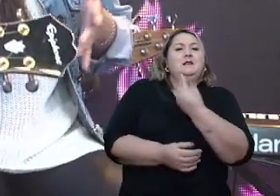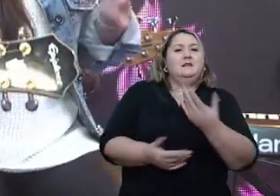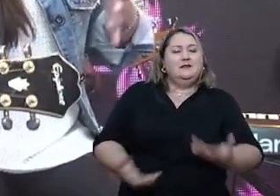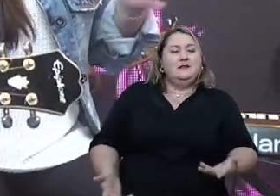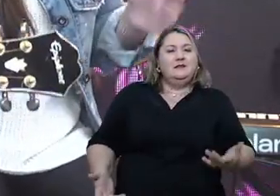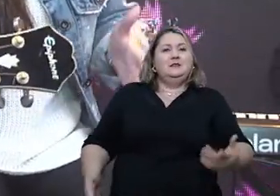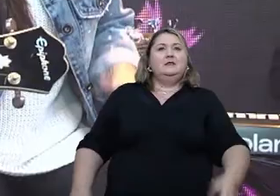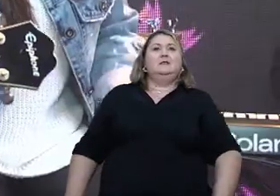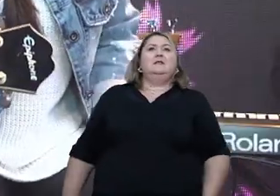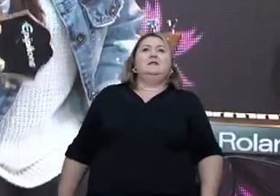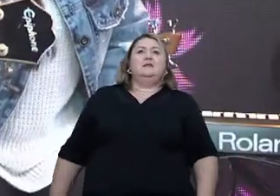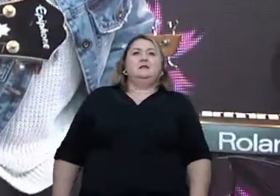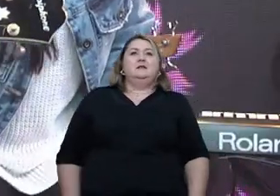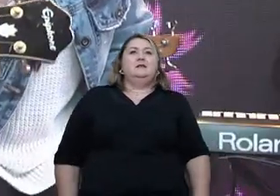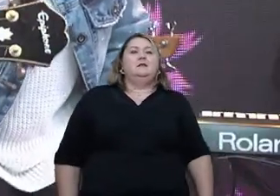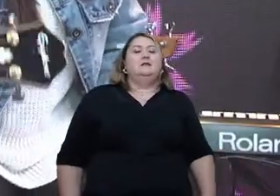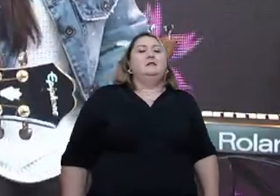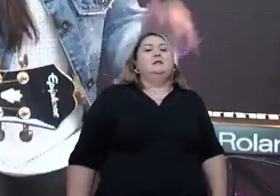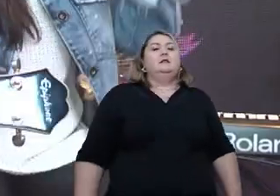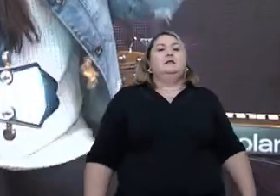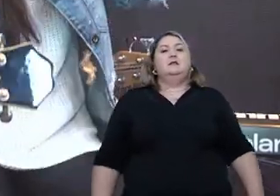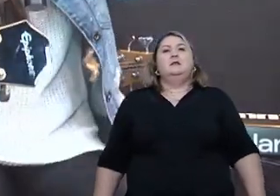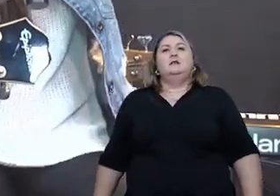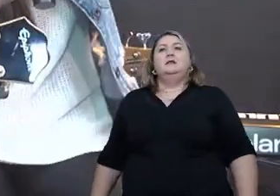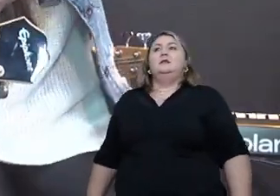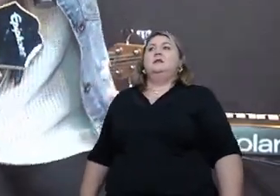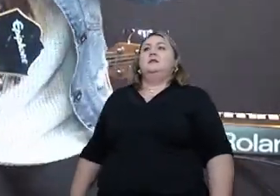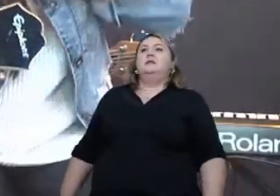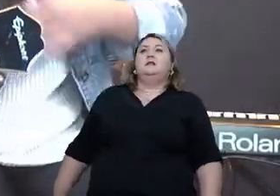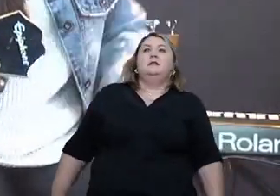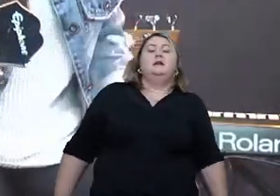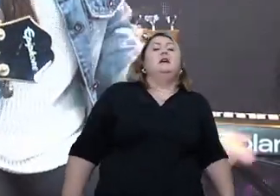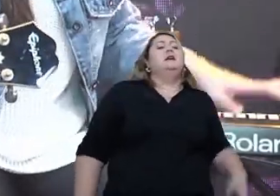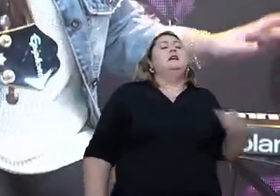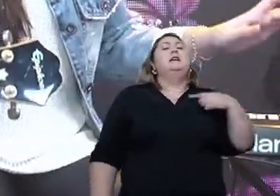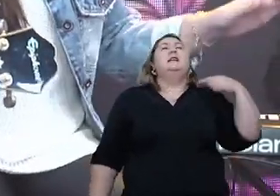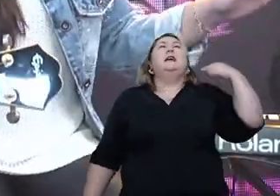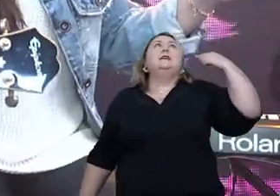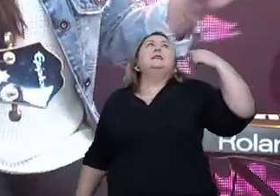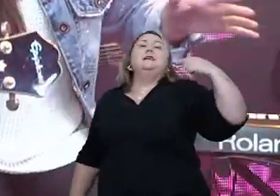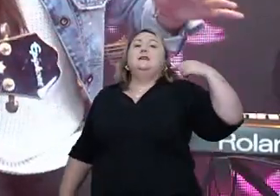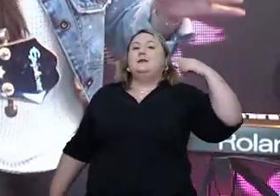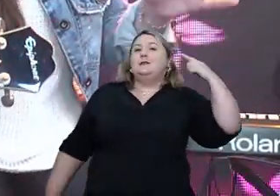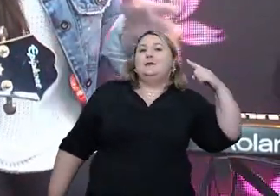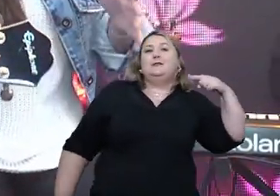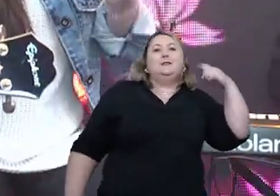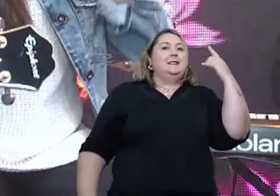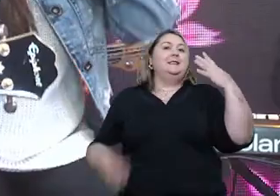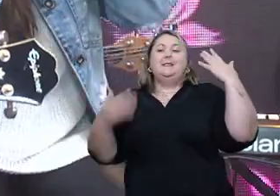separar as nossas vidas. Isso é o que a gente faz em casa, vai.